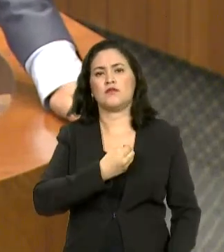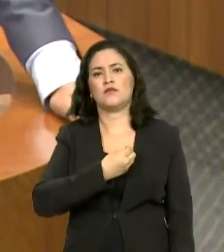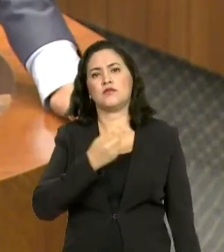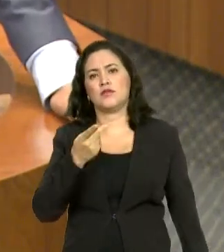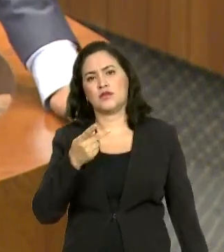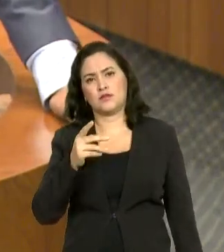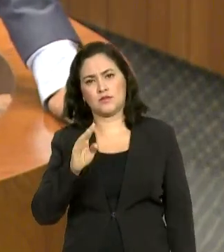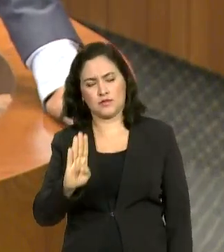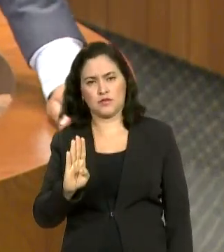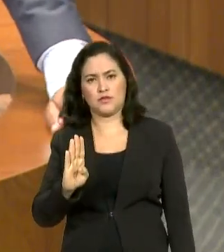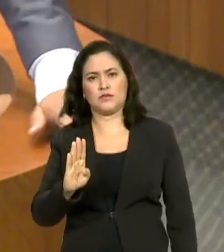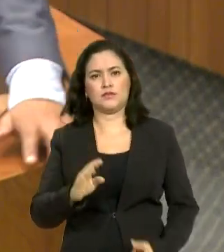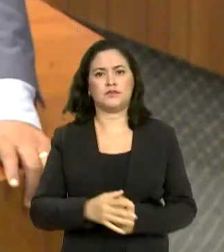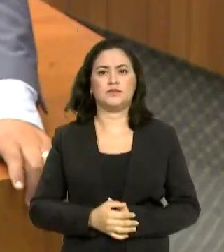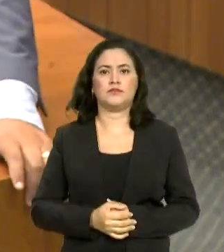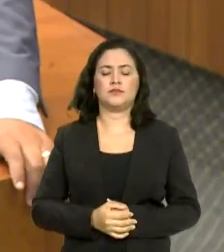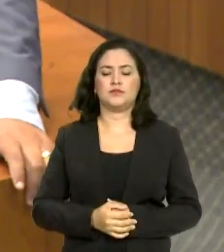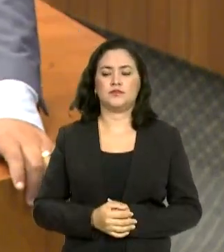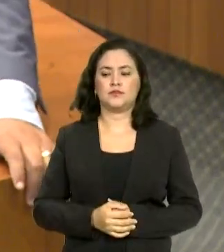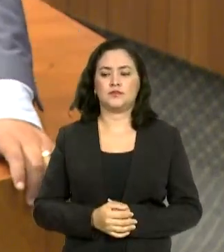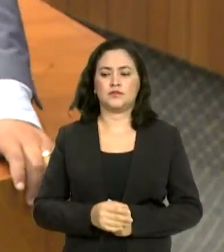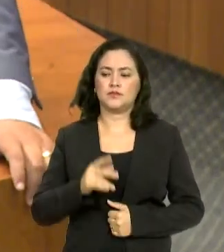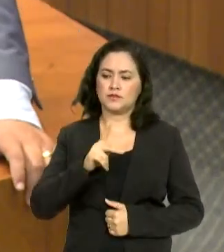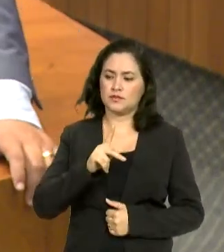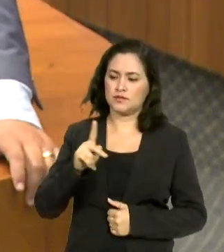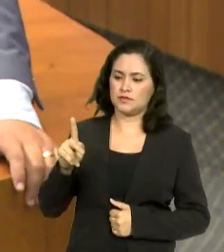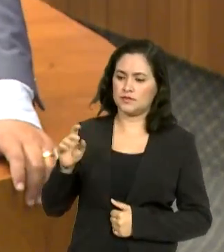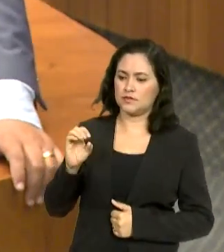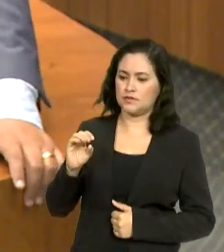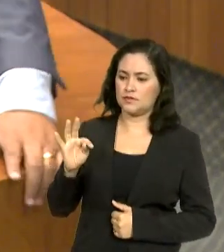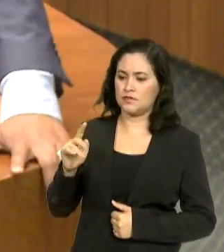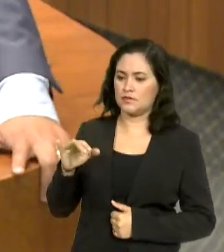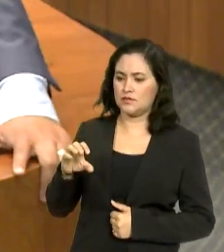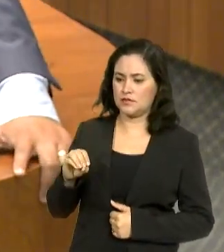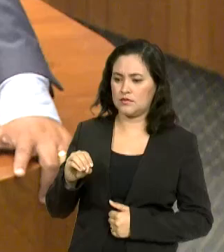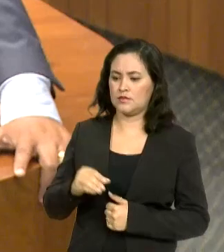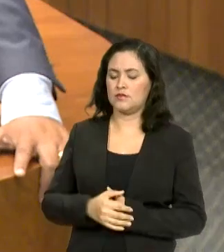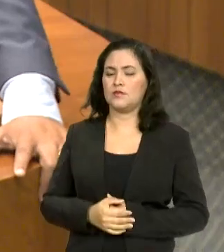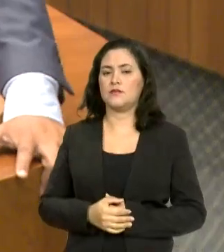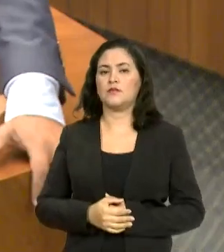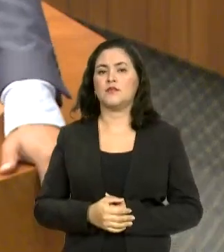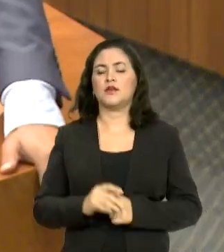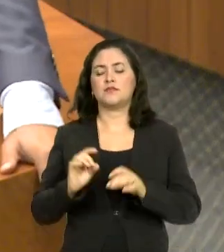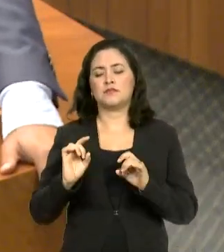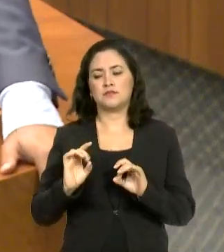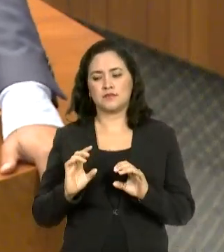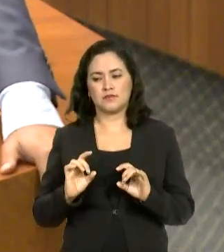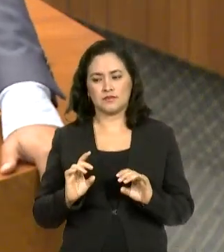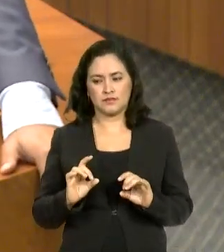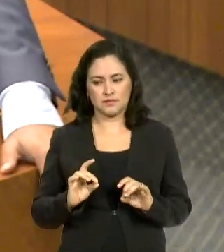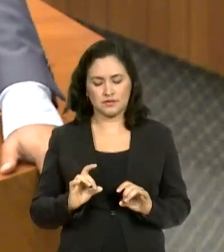qual fiz parte. Presidente Otelino, de modo muito especial,